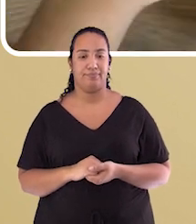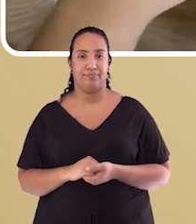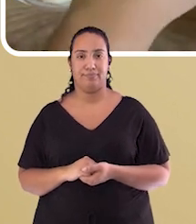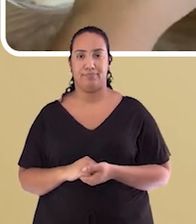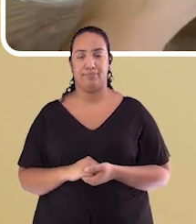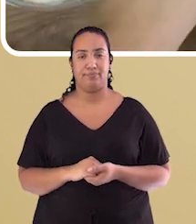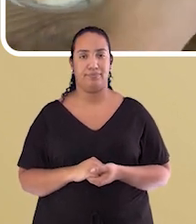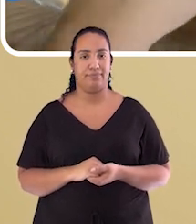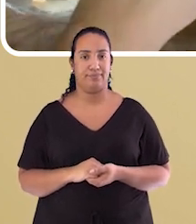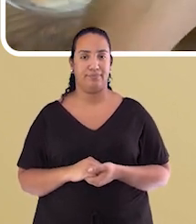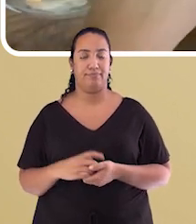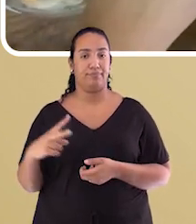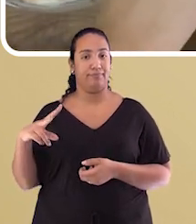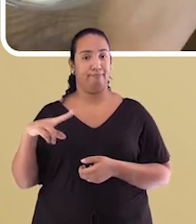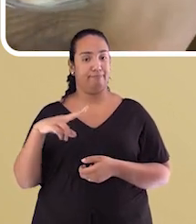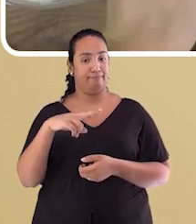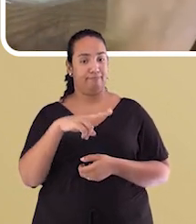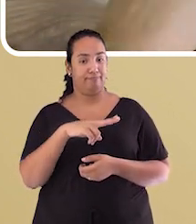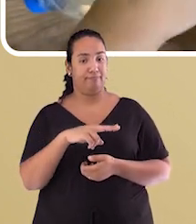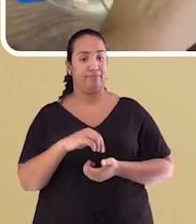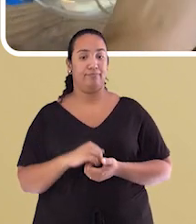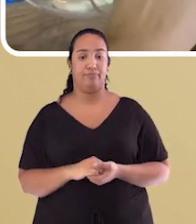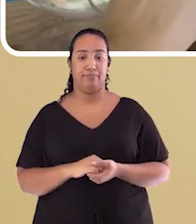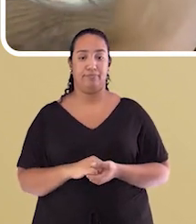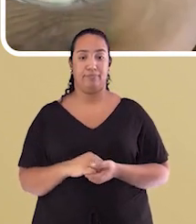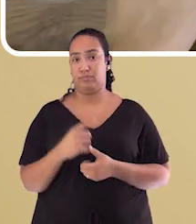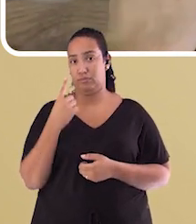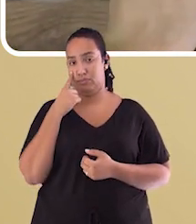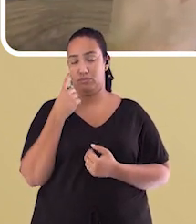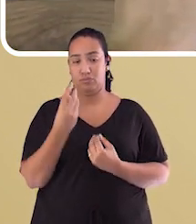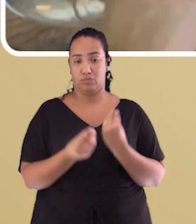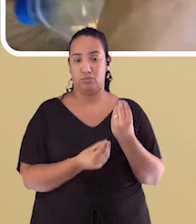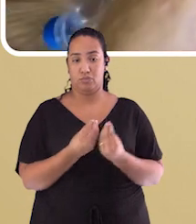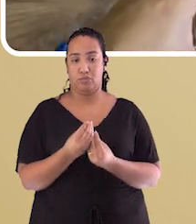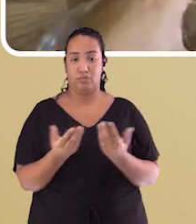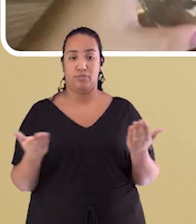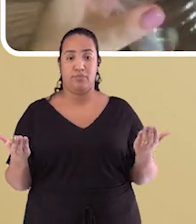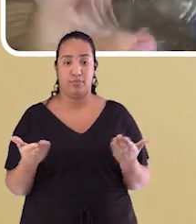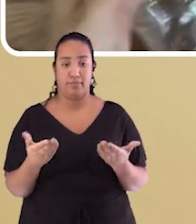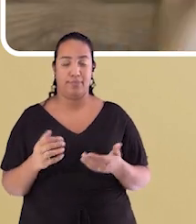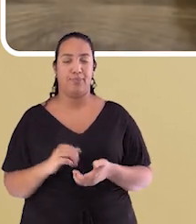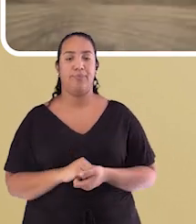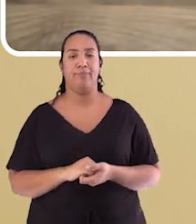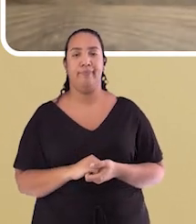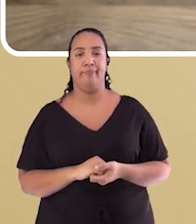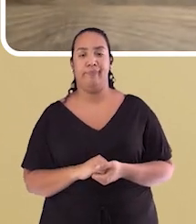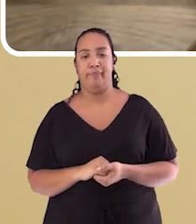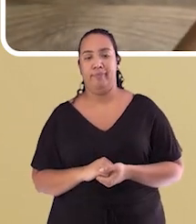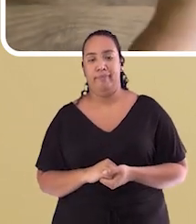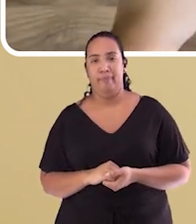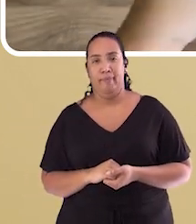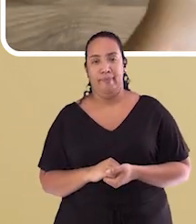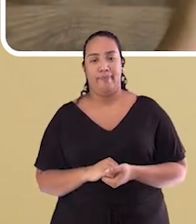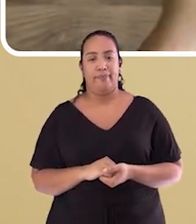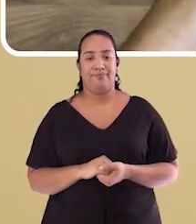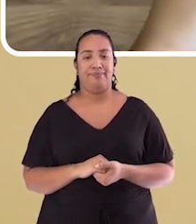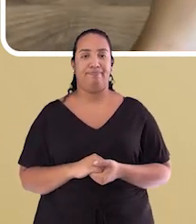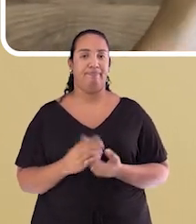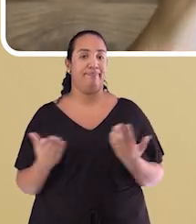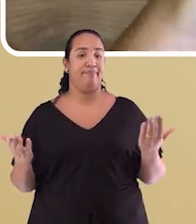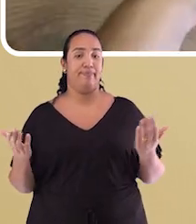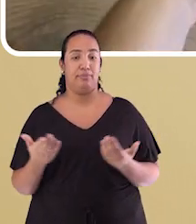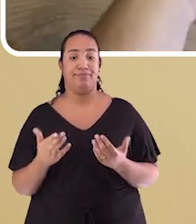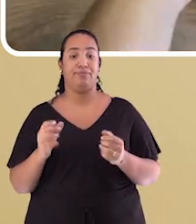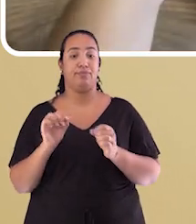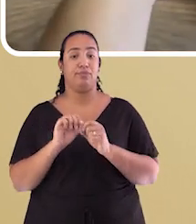Fazer todo o recorte. E aí nós vamos ter essa parte de baixo e a parte de cima. E nesse momento